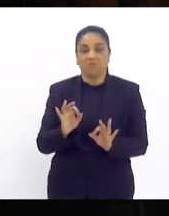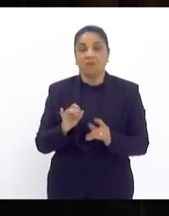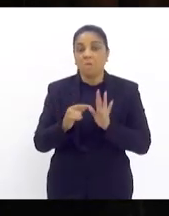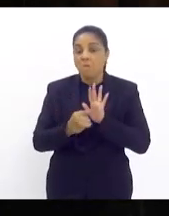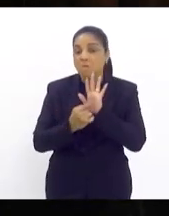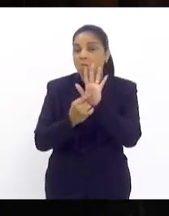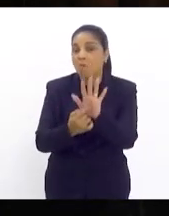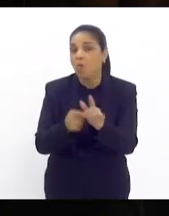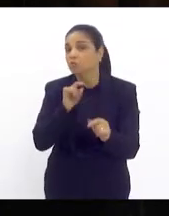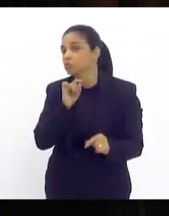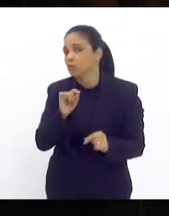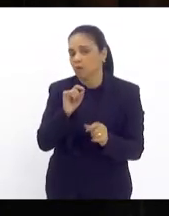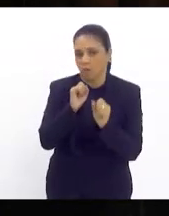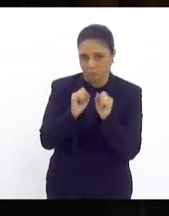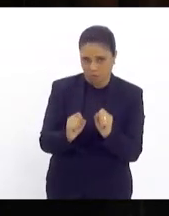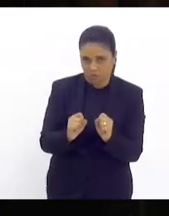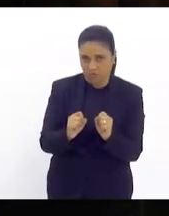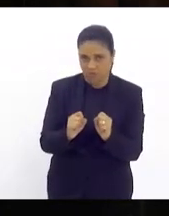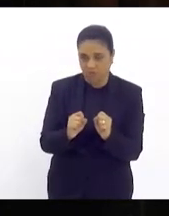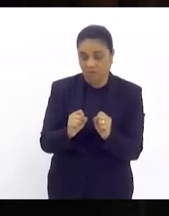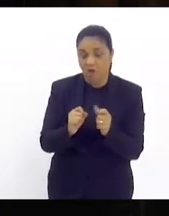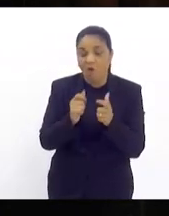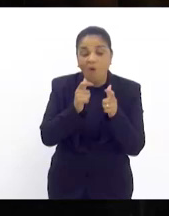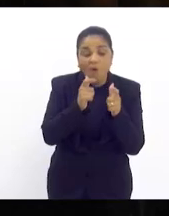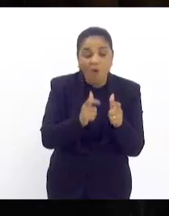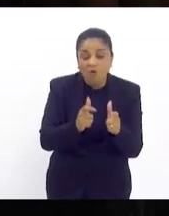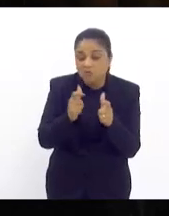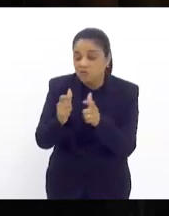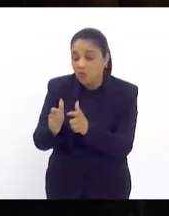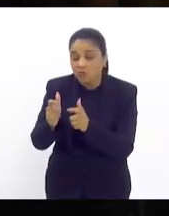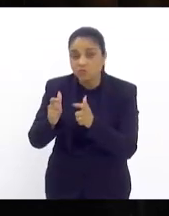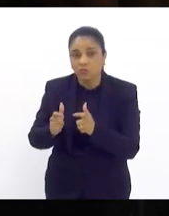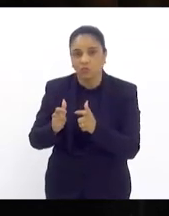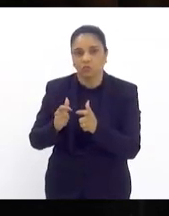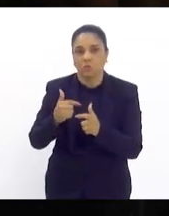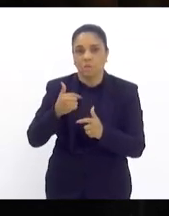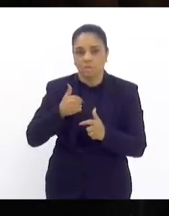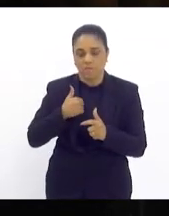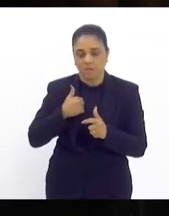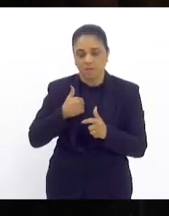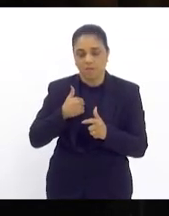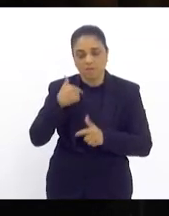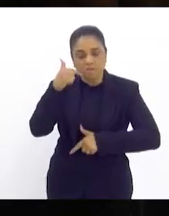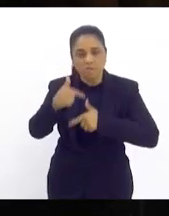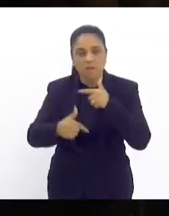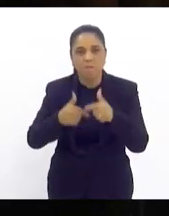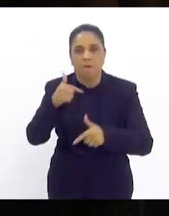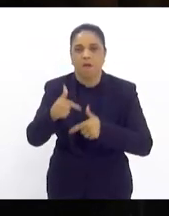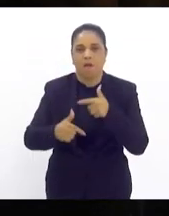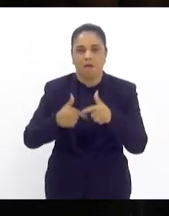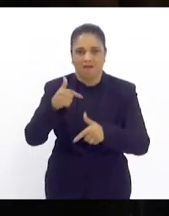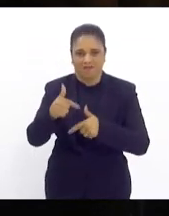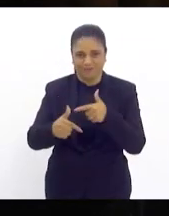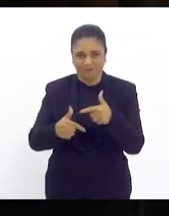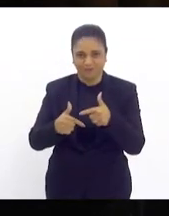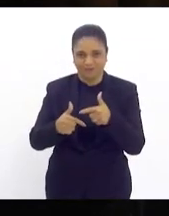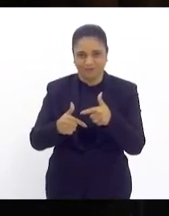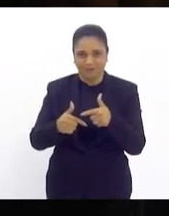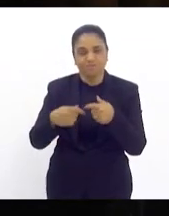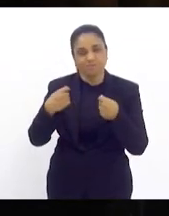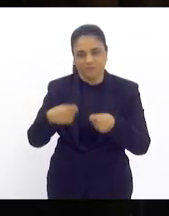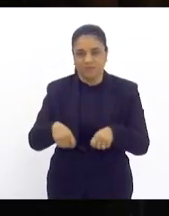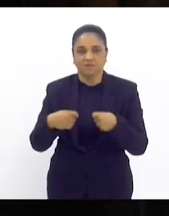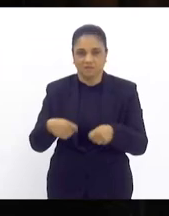mostra todos os dias aonde os meus pés devem estar fincados com aqueles e